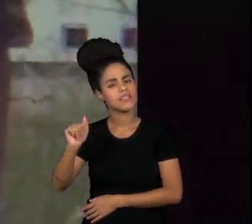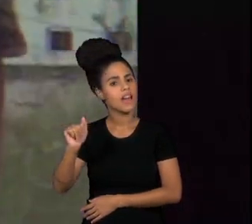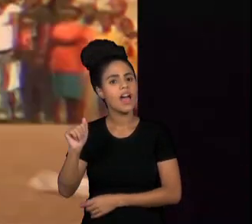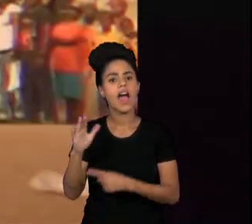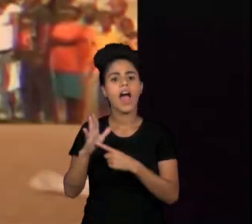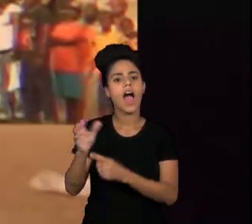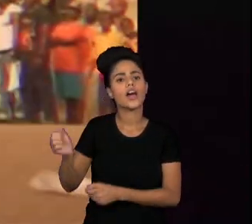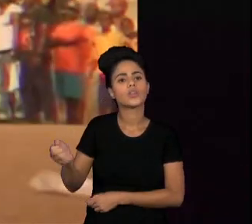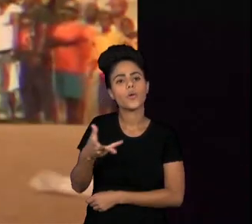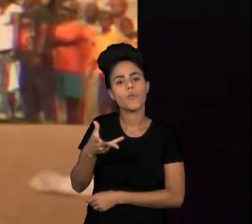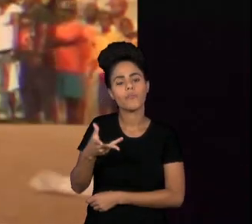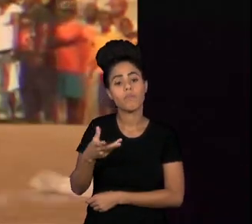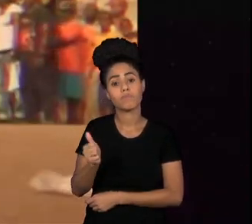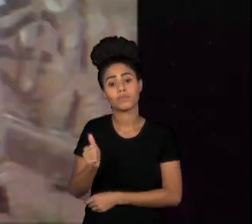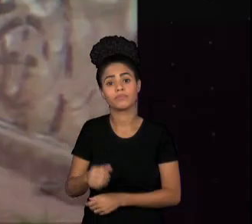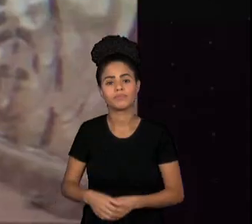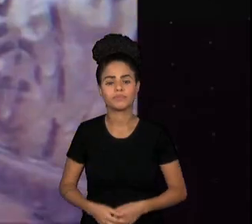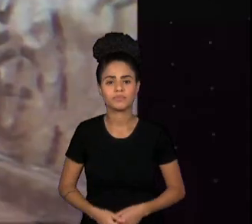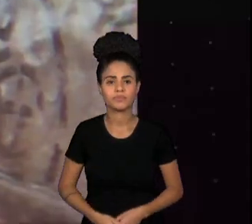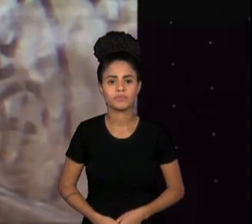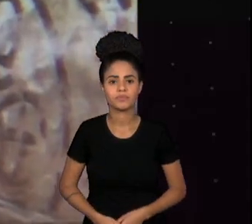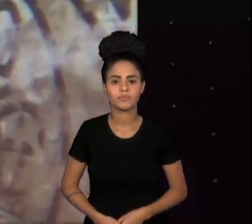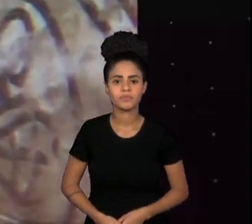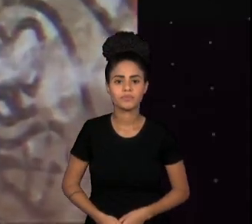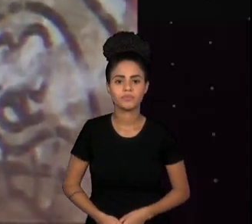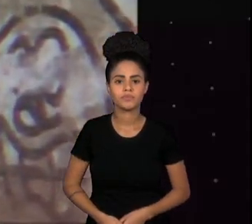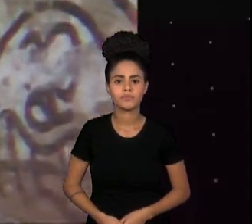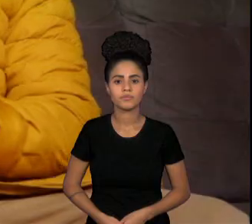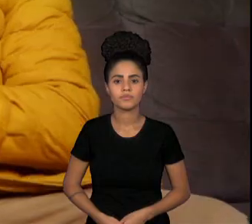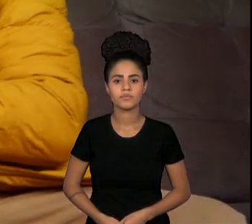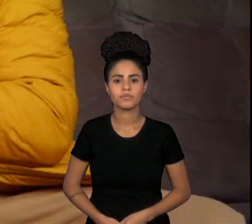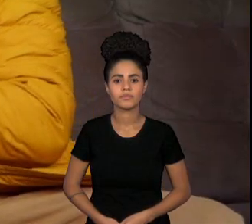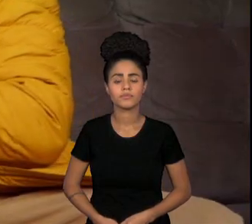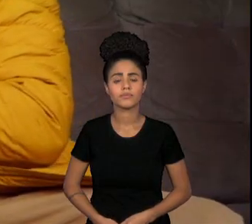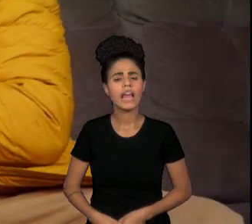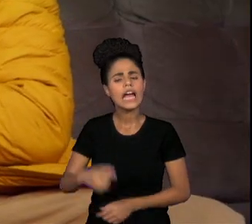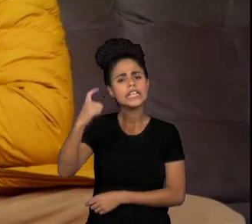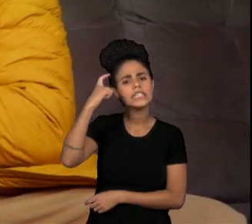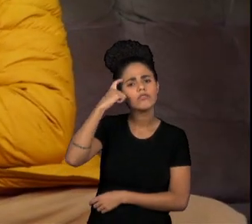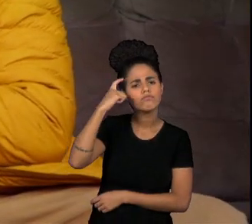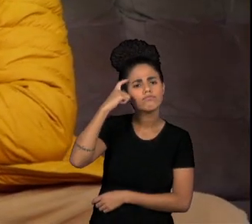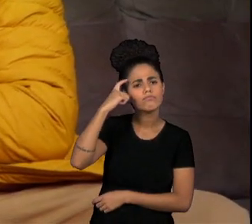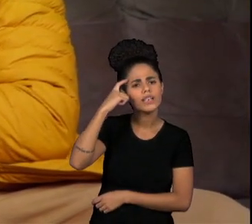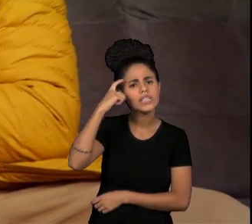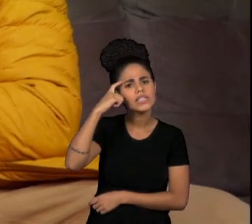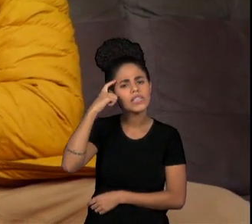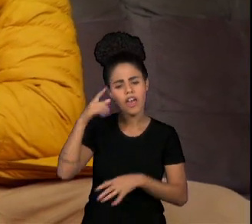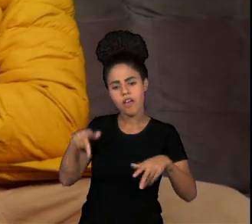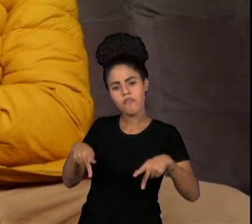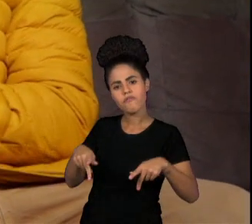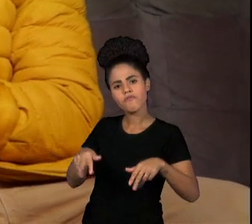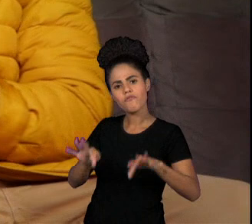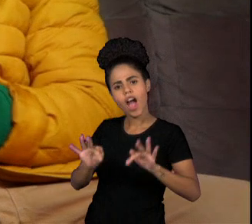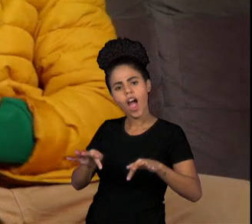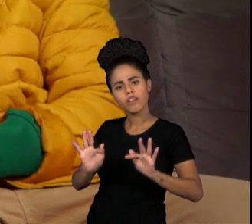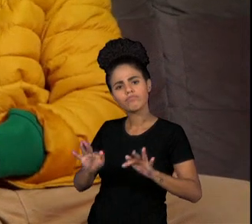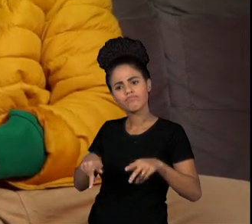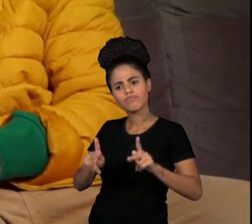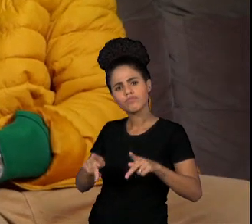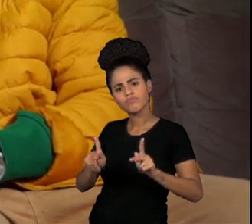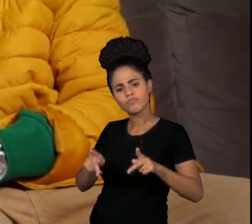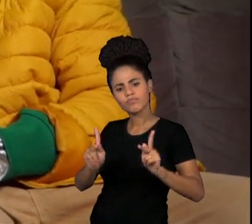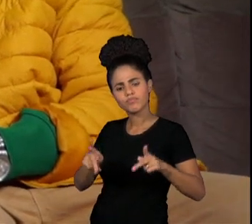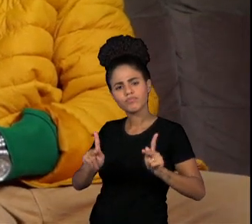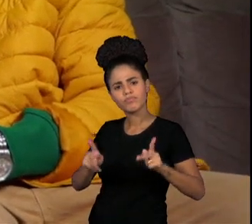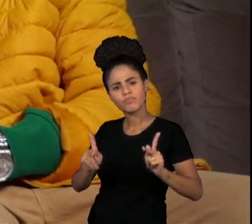Com sapiência, conhecido também como Manicongo, certo? Eu pensei funk pra fazer isso. Aí,